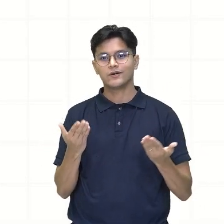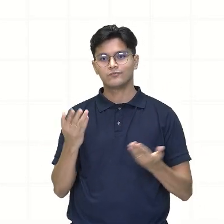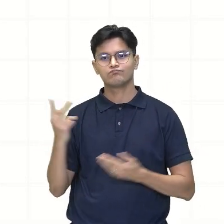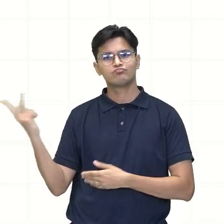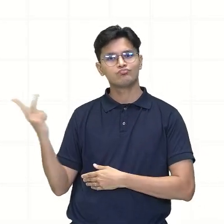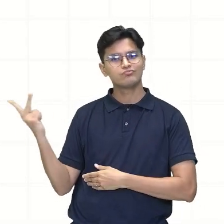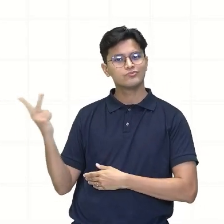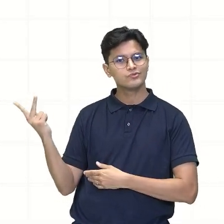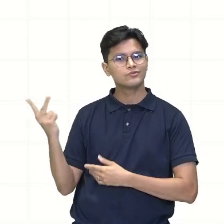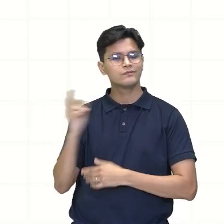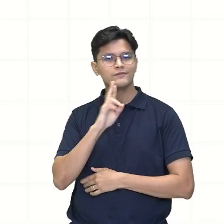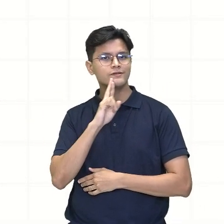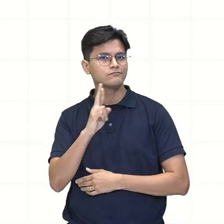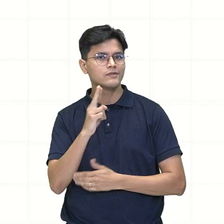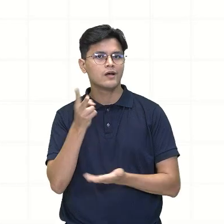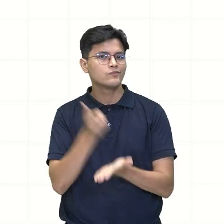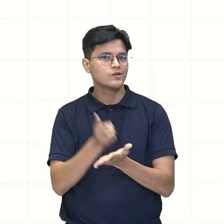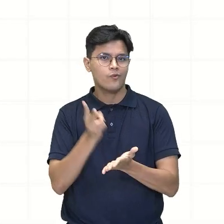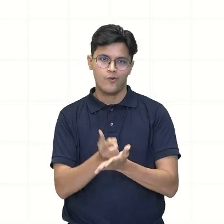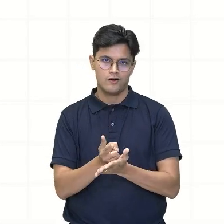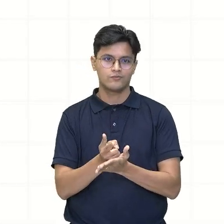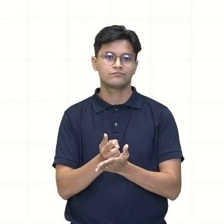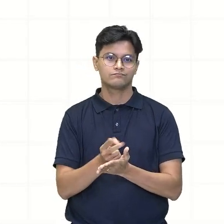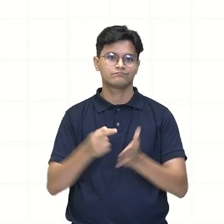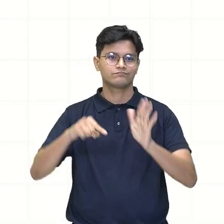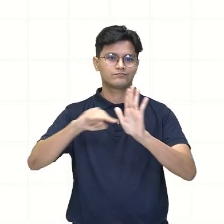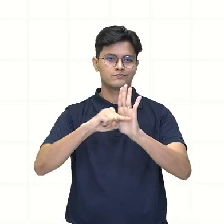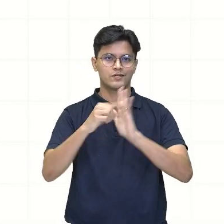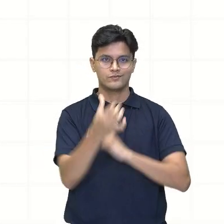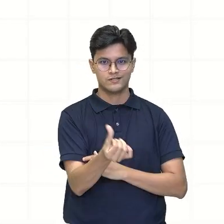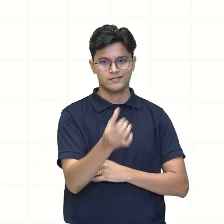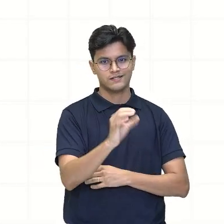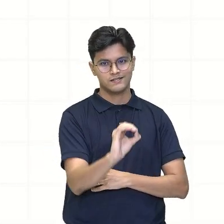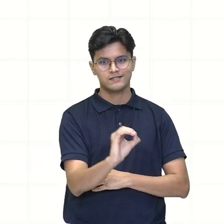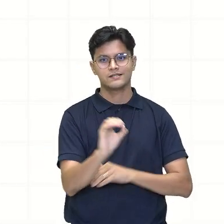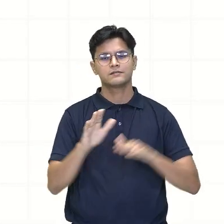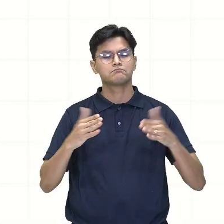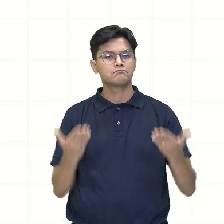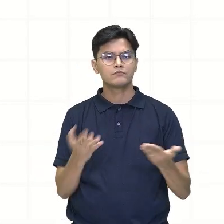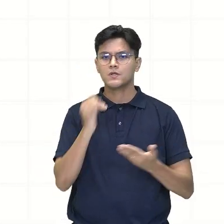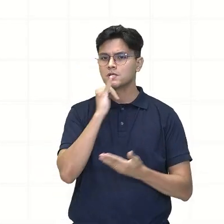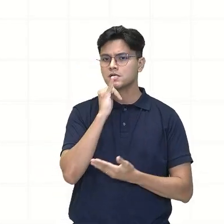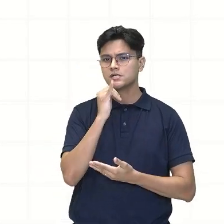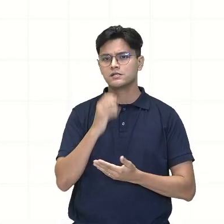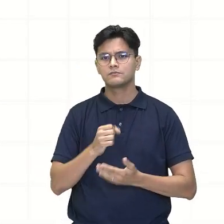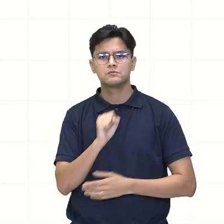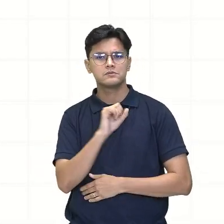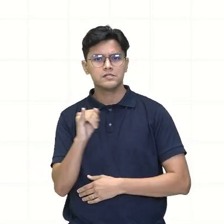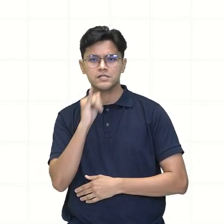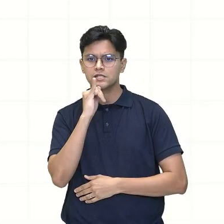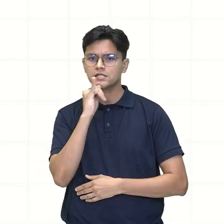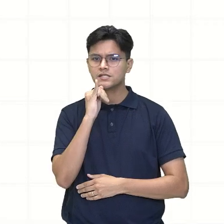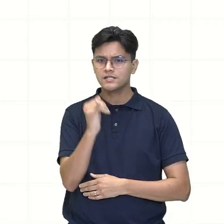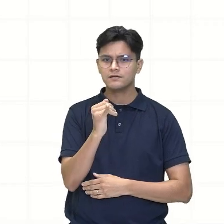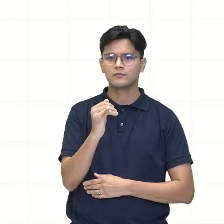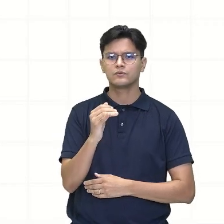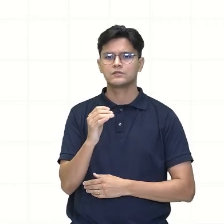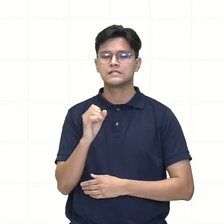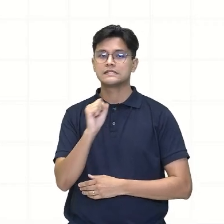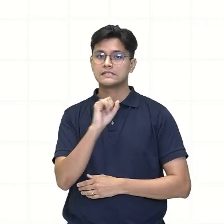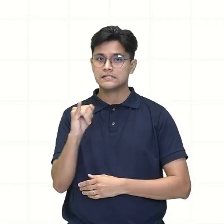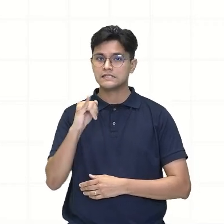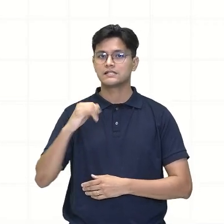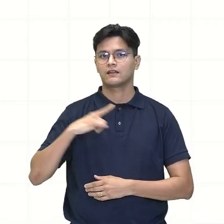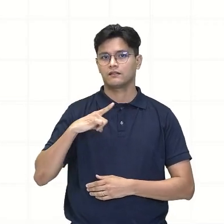vai chegar no mesmo resultado. Então, não tem problema se você resolver primeiro a